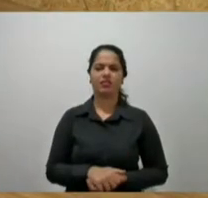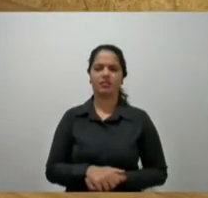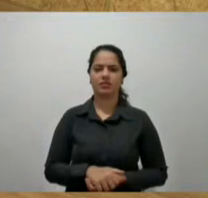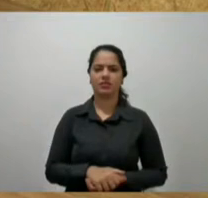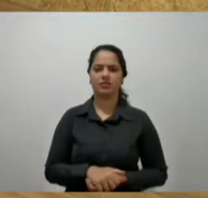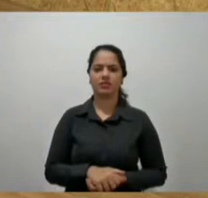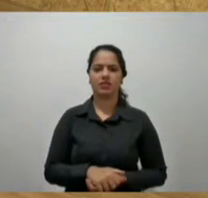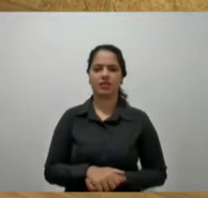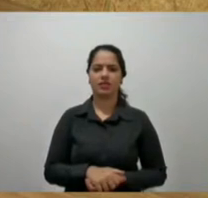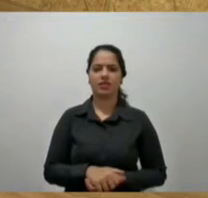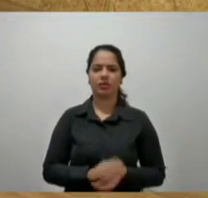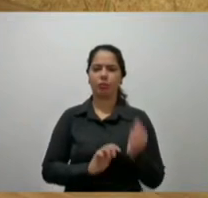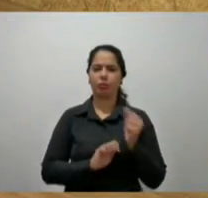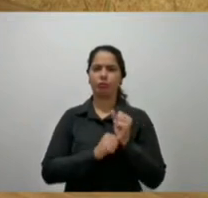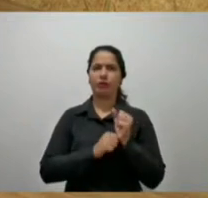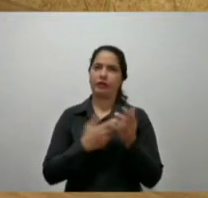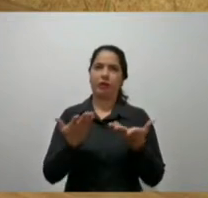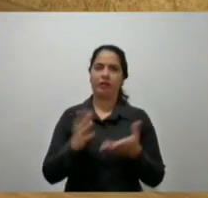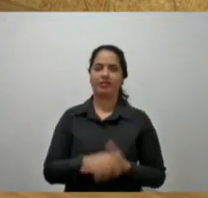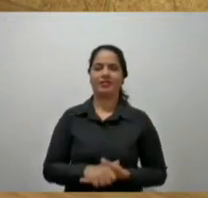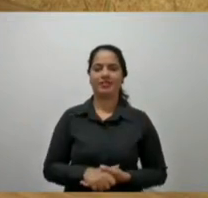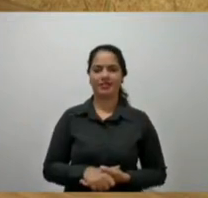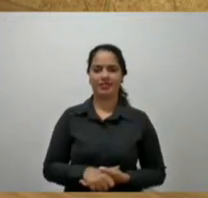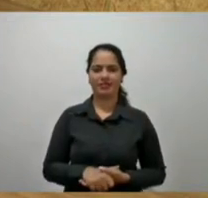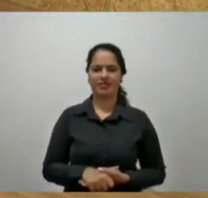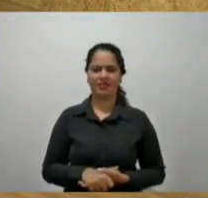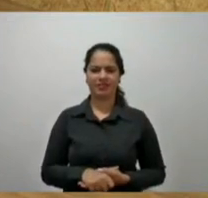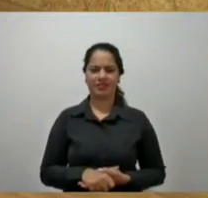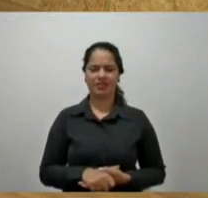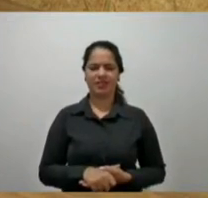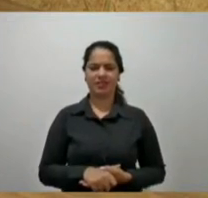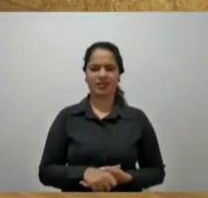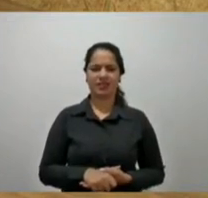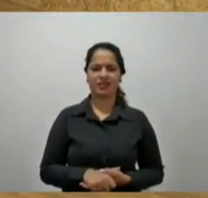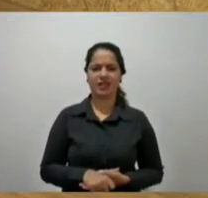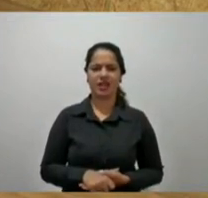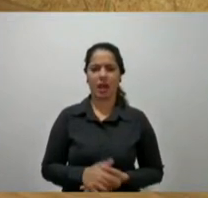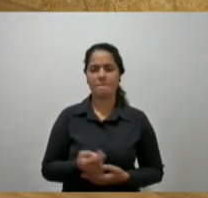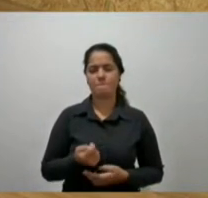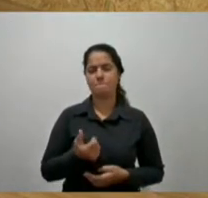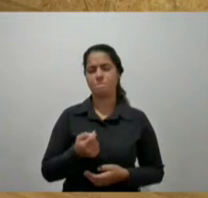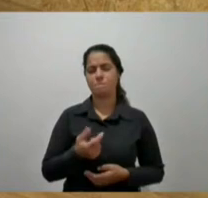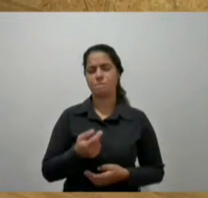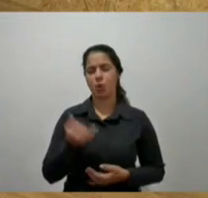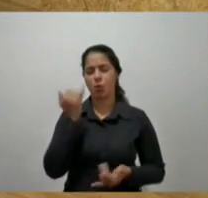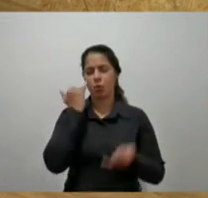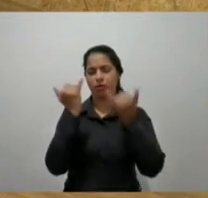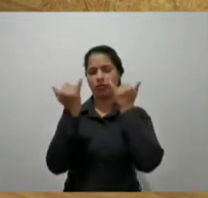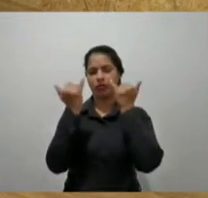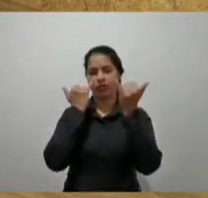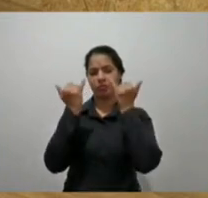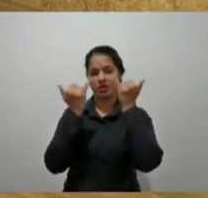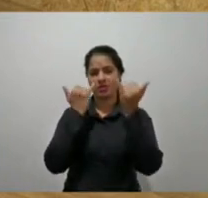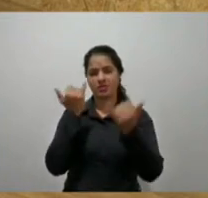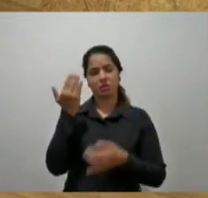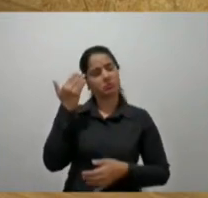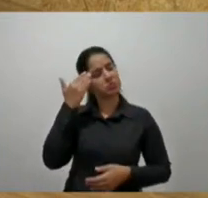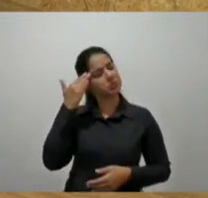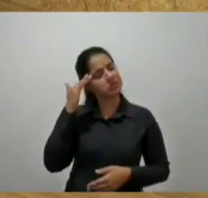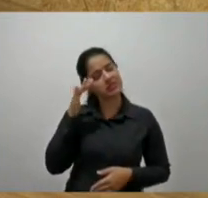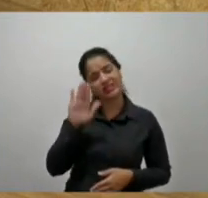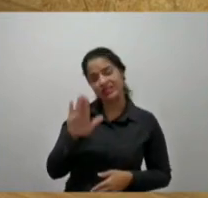né? E a gente aqui a gente tem poucas informações muitas vezes e às vezes não entende bem quais são as